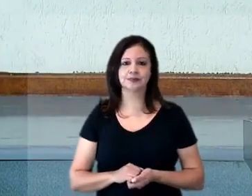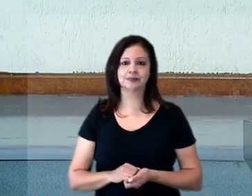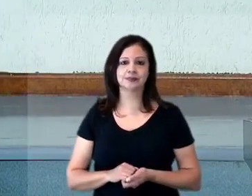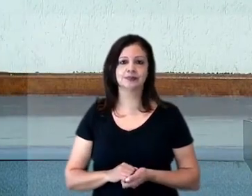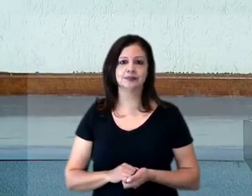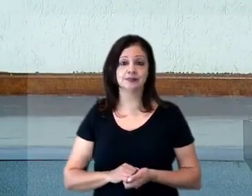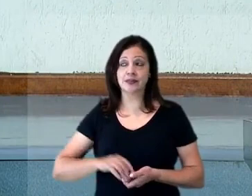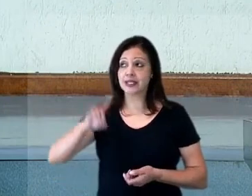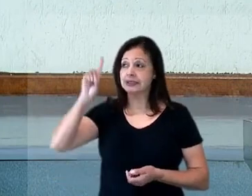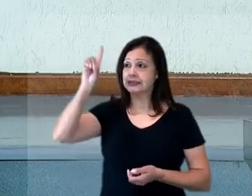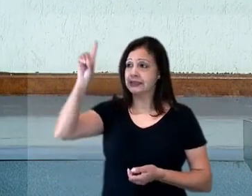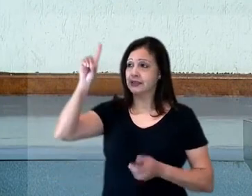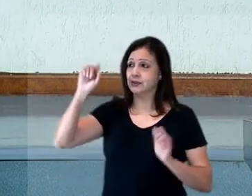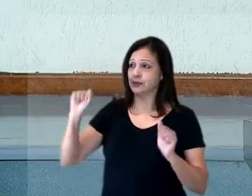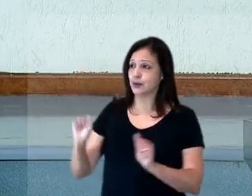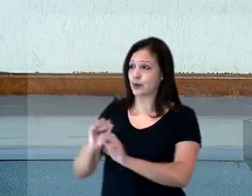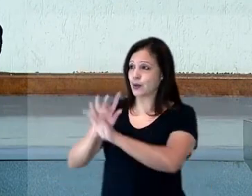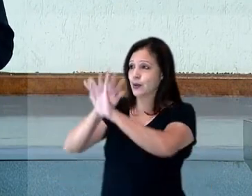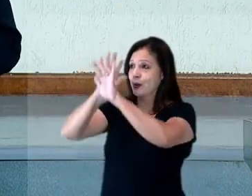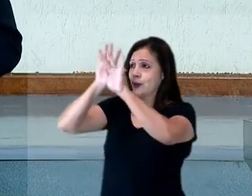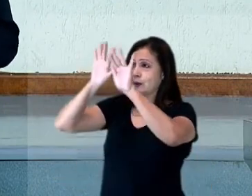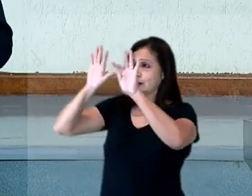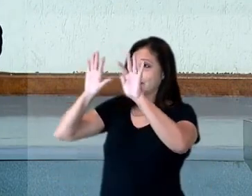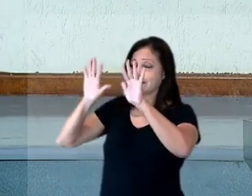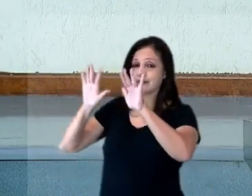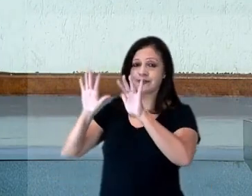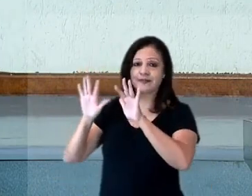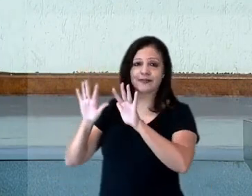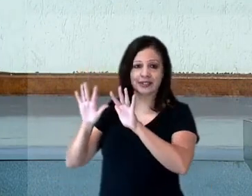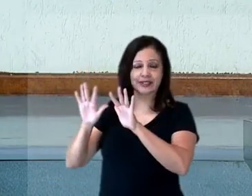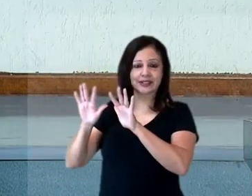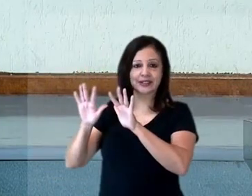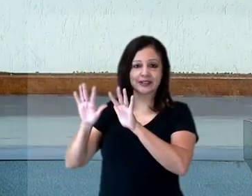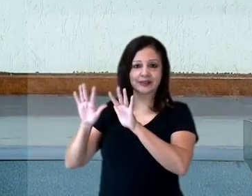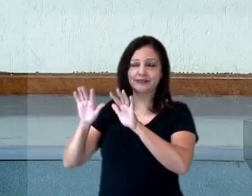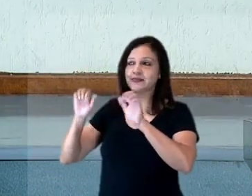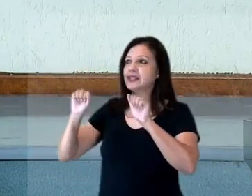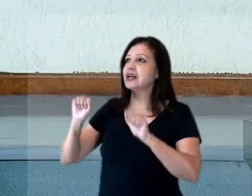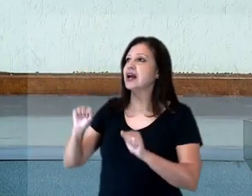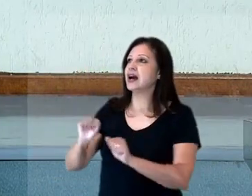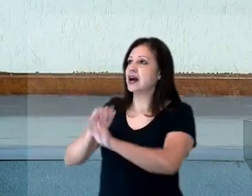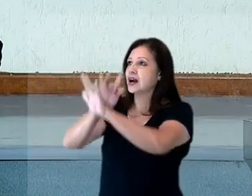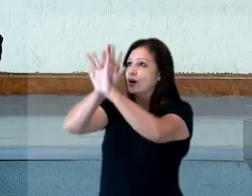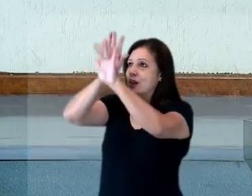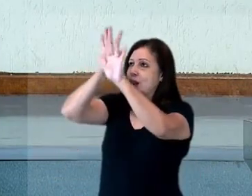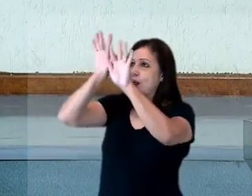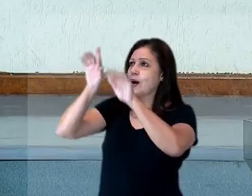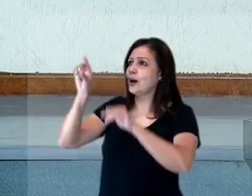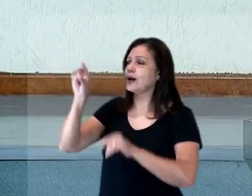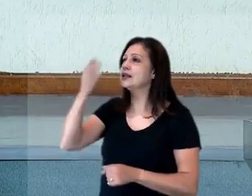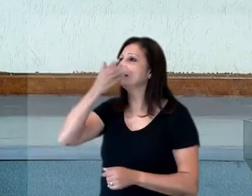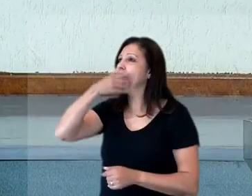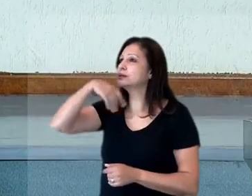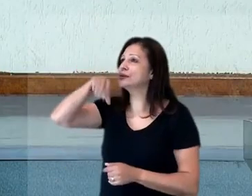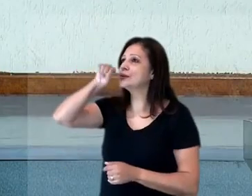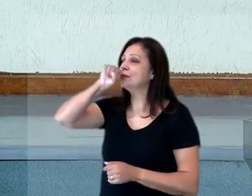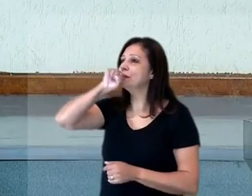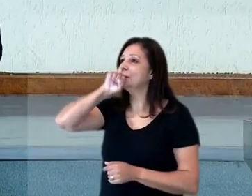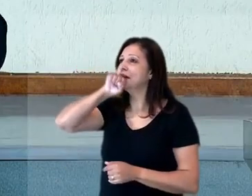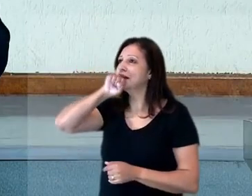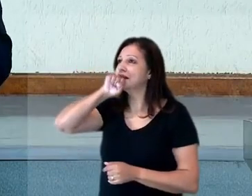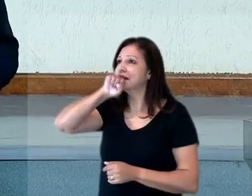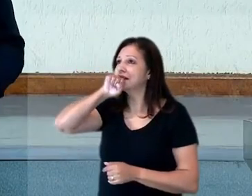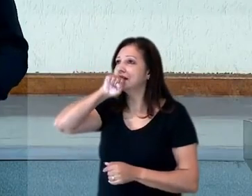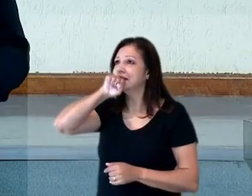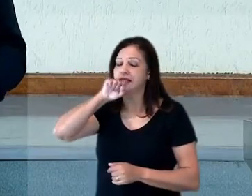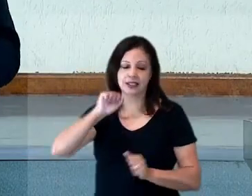Deus é glorificado nele. Ou seja, a glória do Pai está diretamente ligada, vinculada